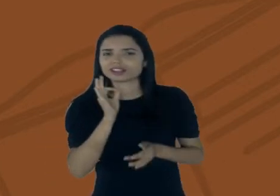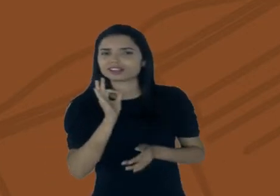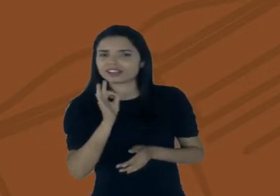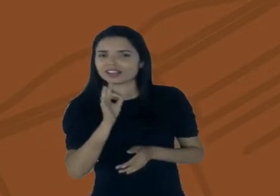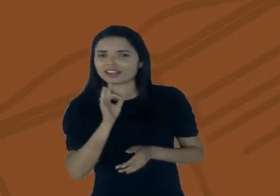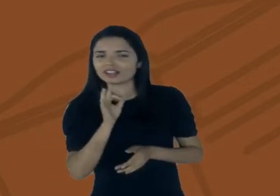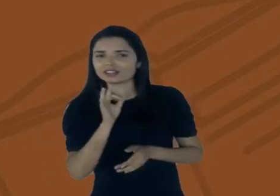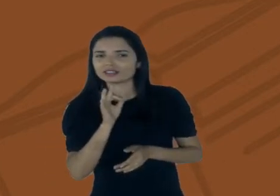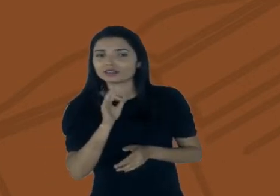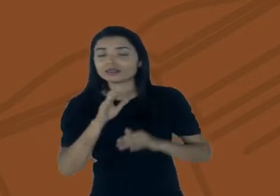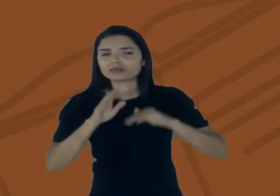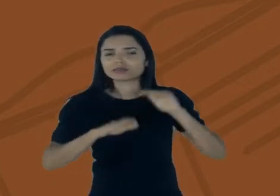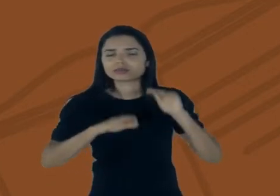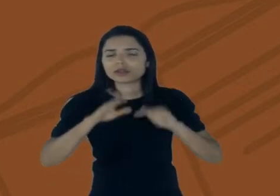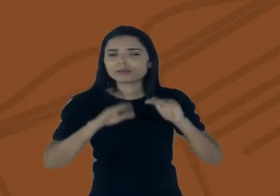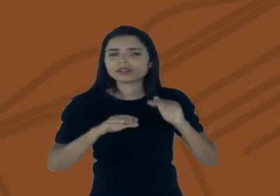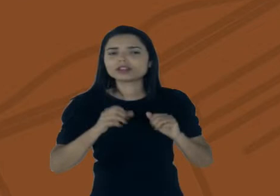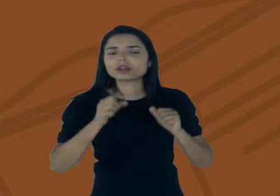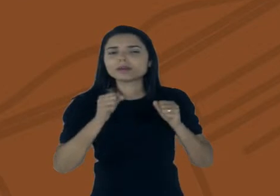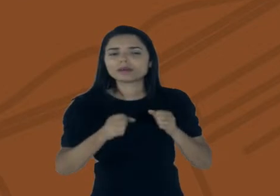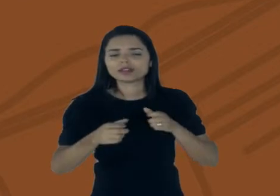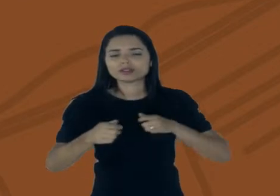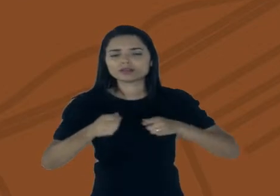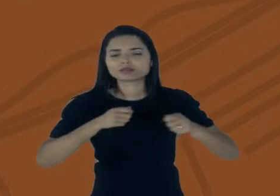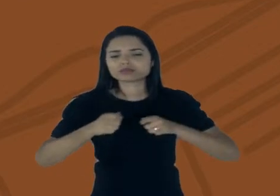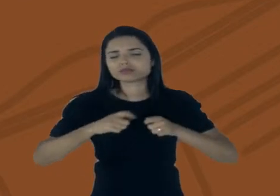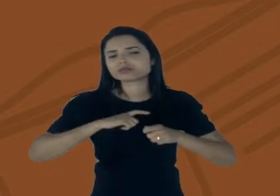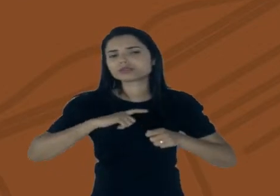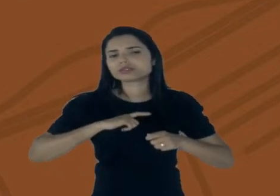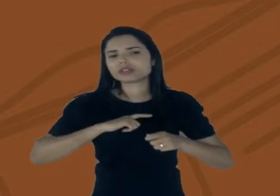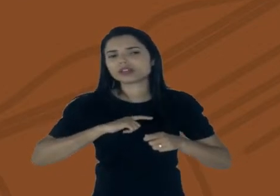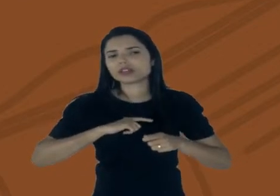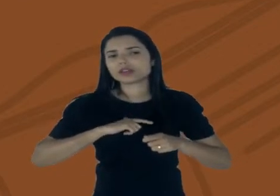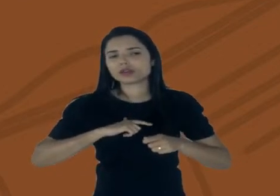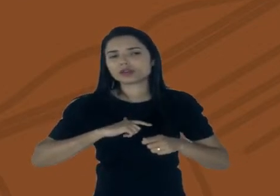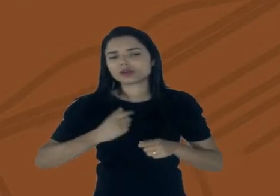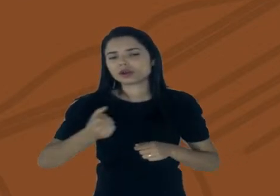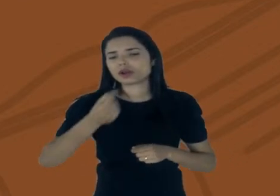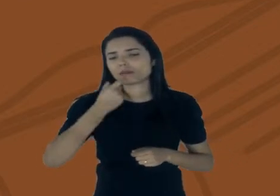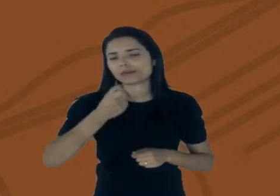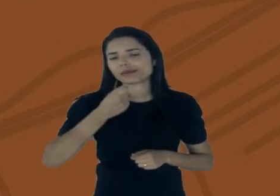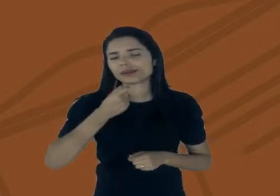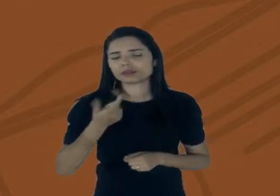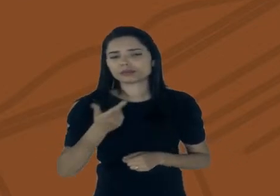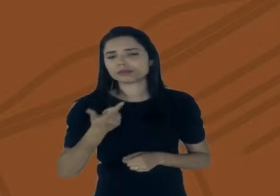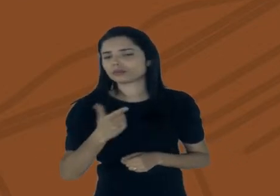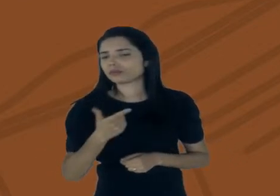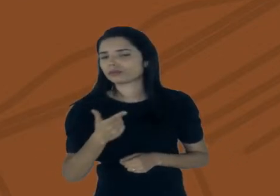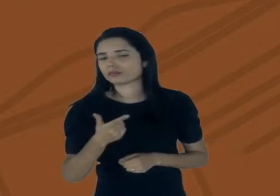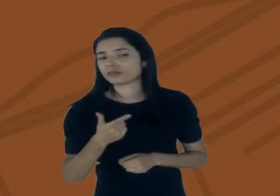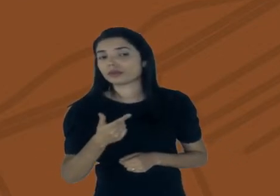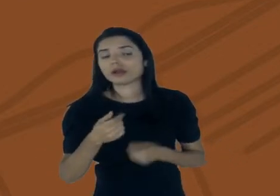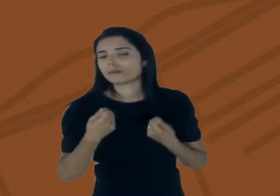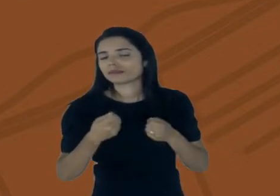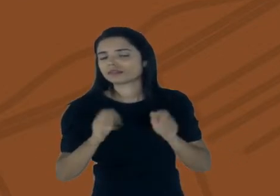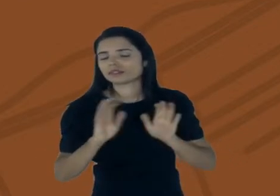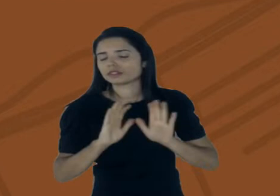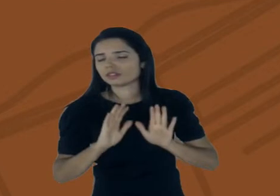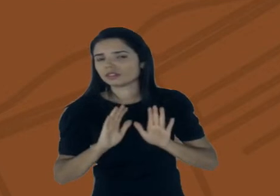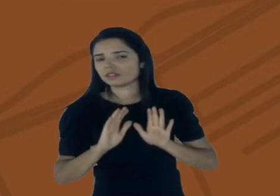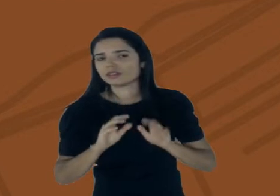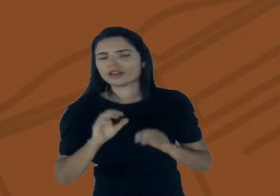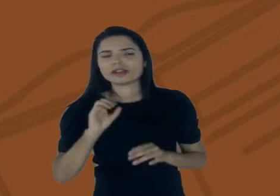é possível controlar a pressão arterial em uma faixa normal sem medicação. simplesmente adotando mudanças básicas de